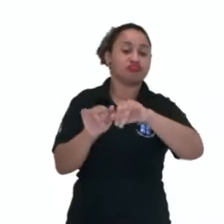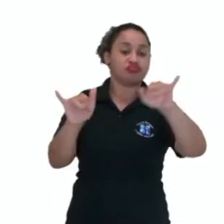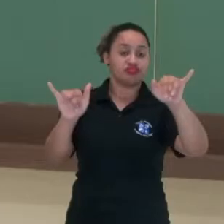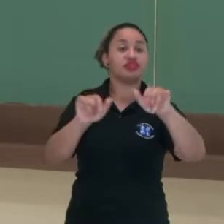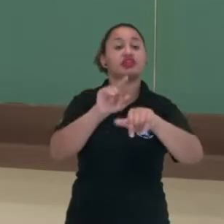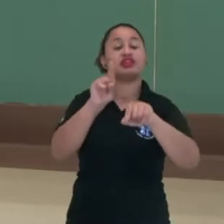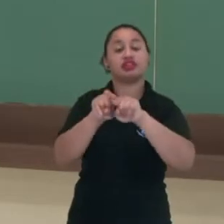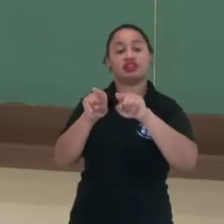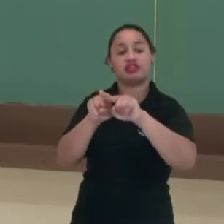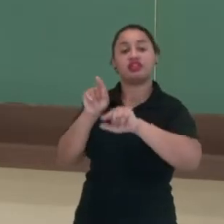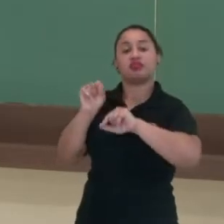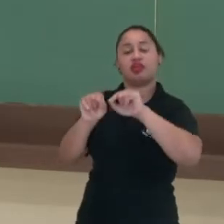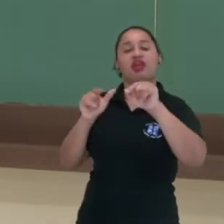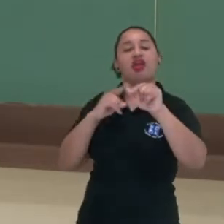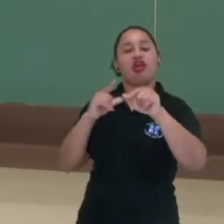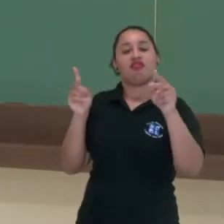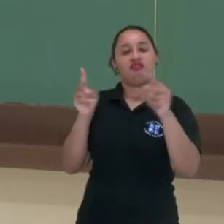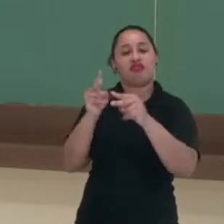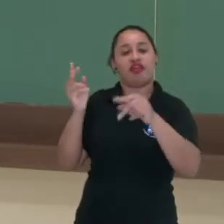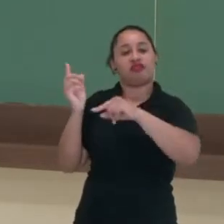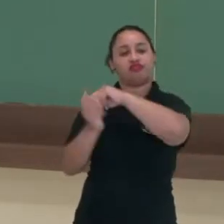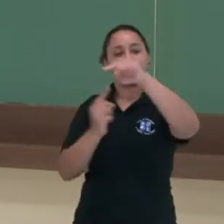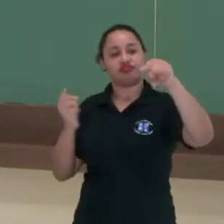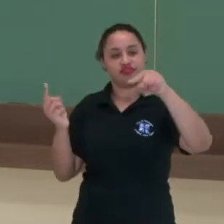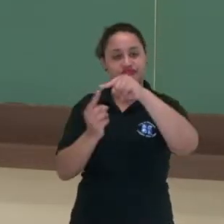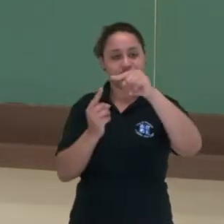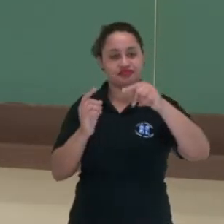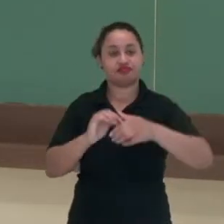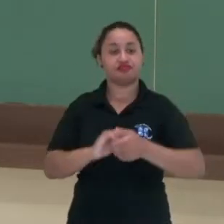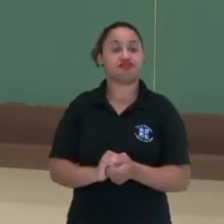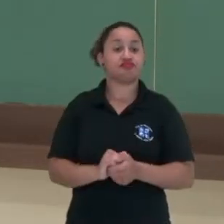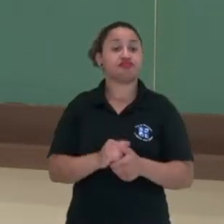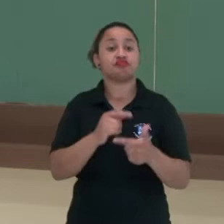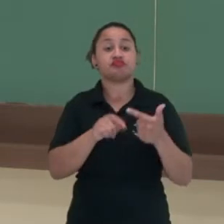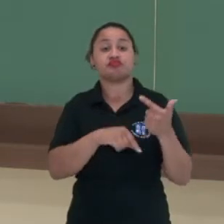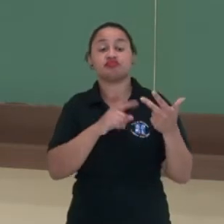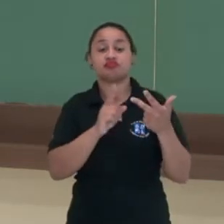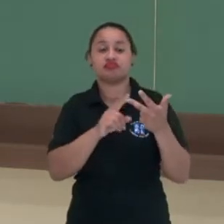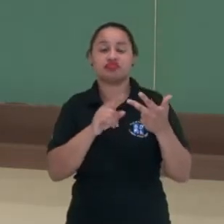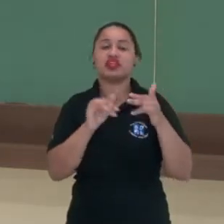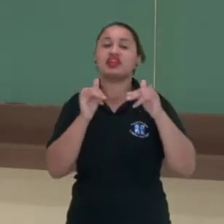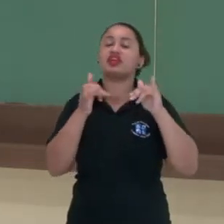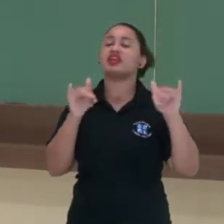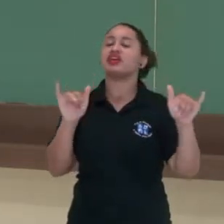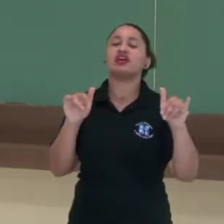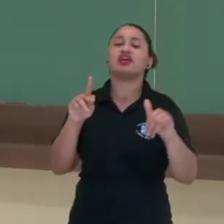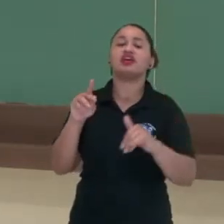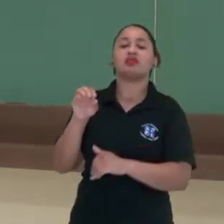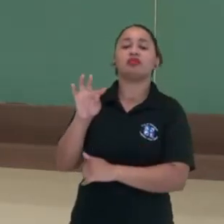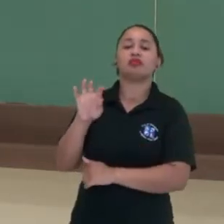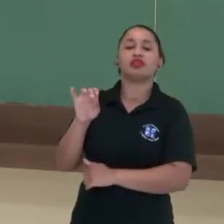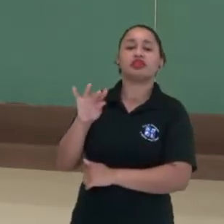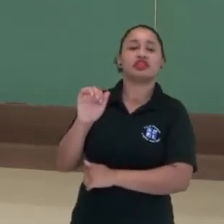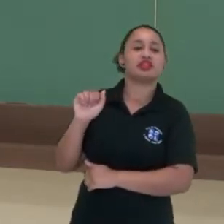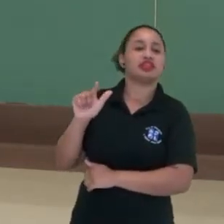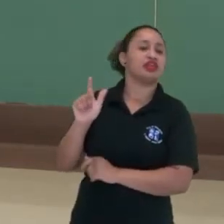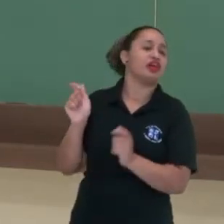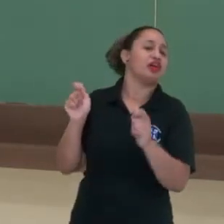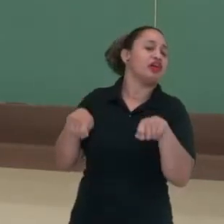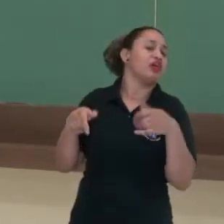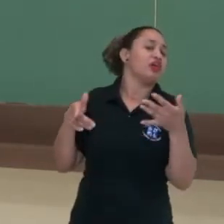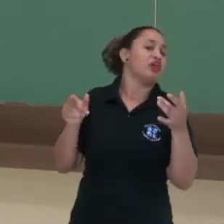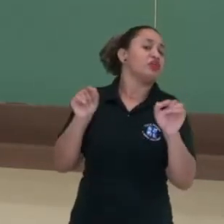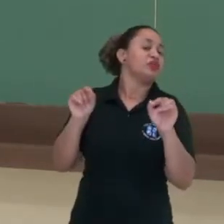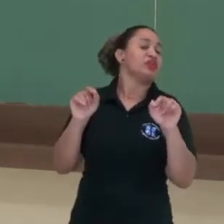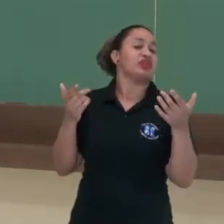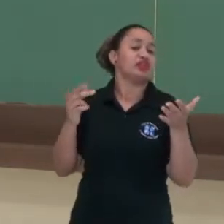também numa usina eólica. Agora, energia potencial. O O que é um potencial? Potencial é você